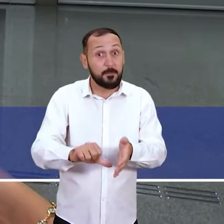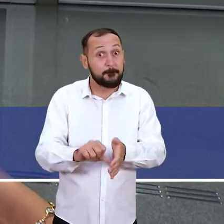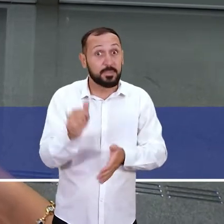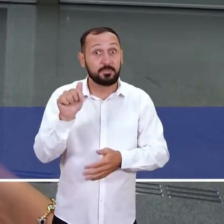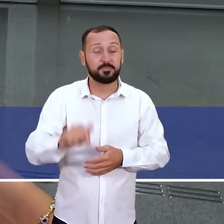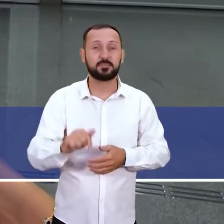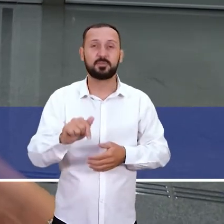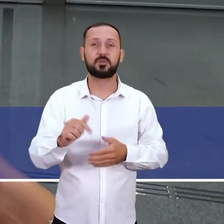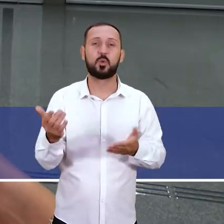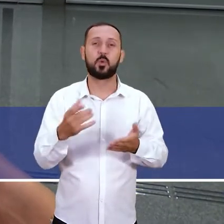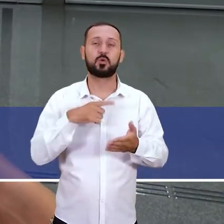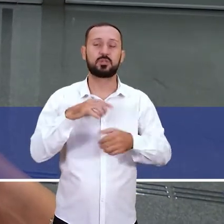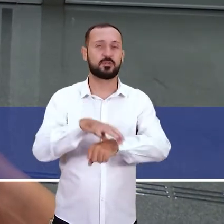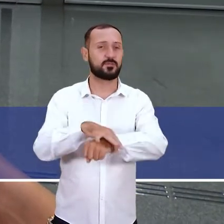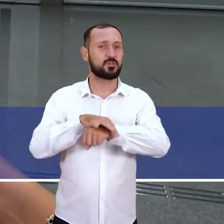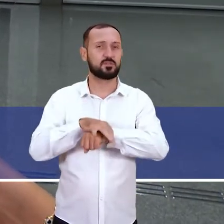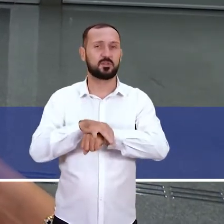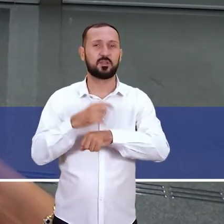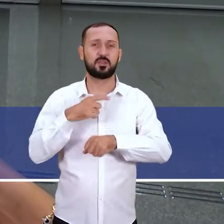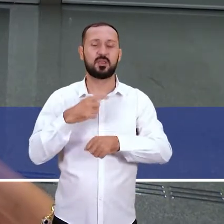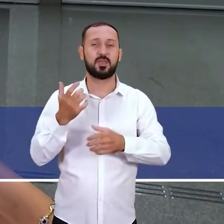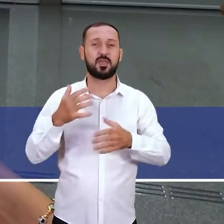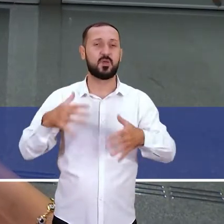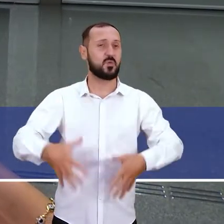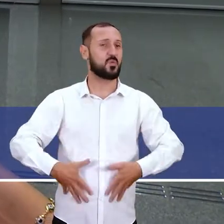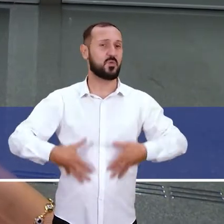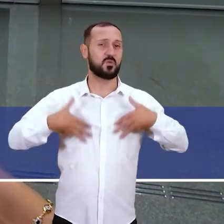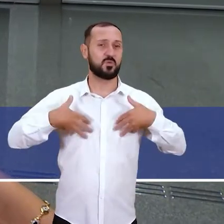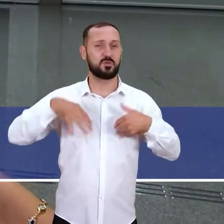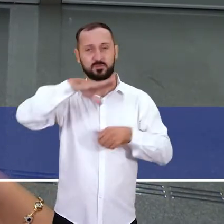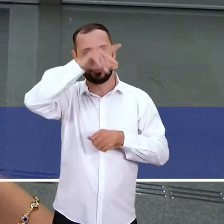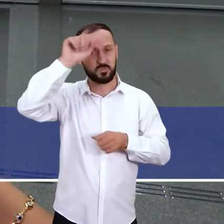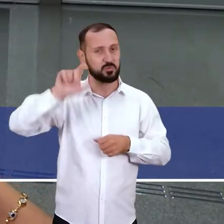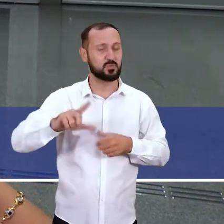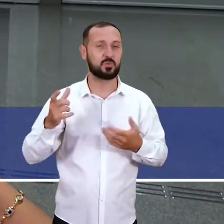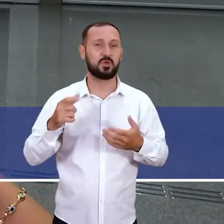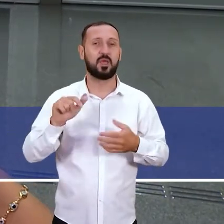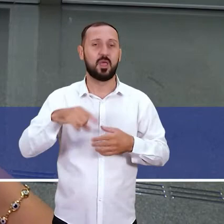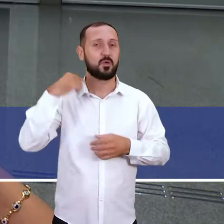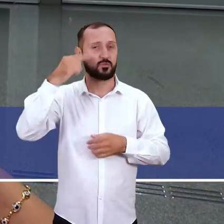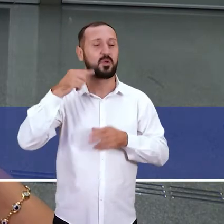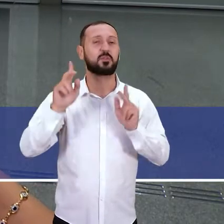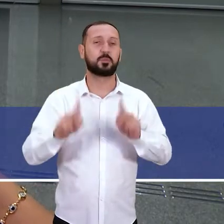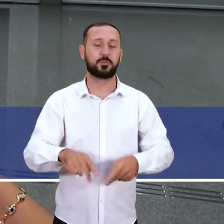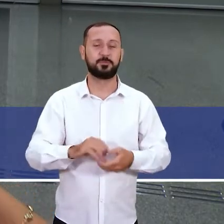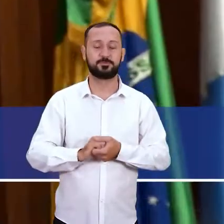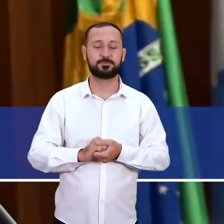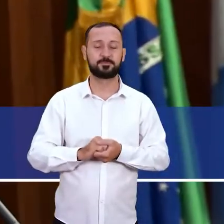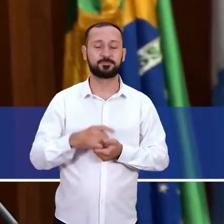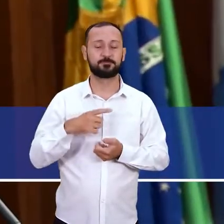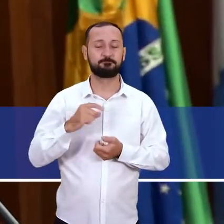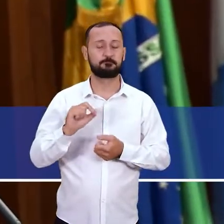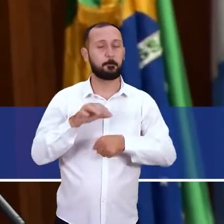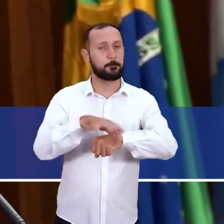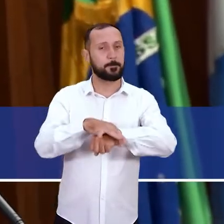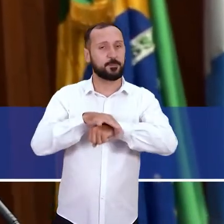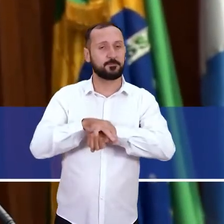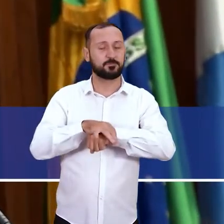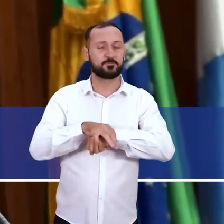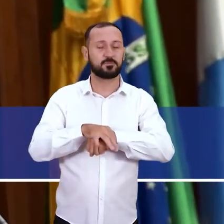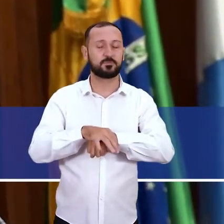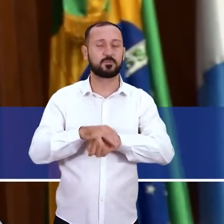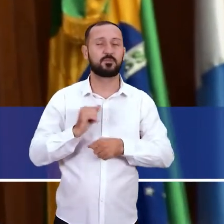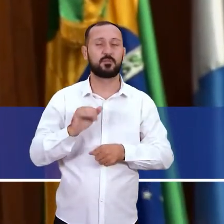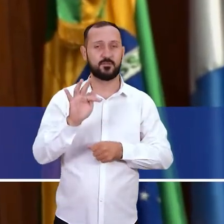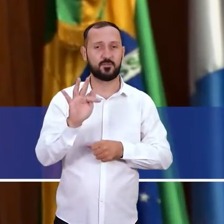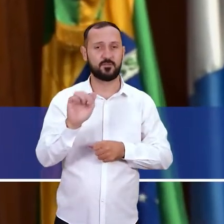frente, né? E hoje a Defensoria Pública é motivo de orgulho do Mato Grosso do Sul, é efetivamente o advogado do povo. O defensor público-geral do